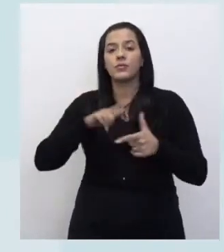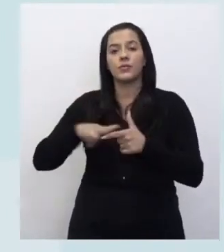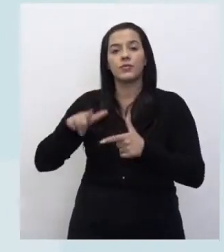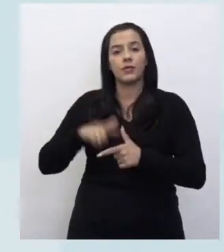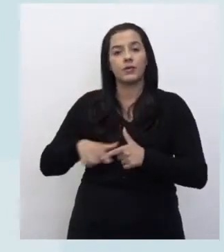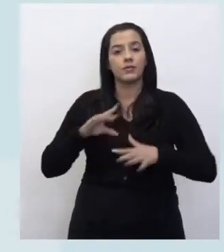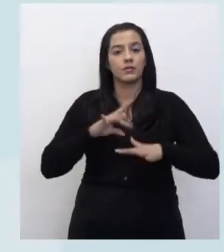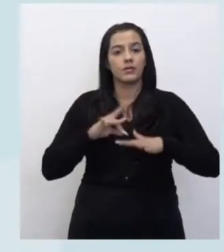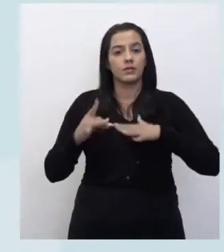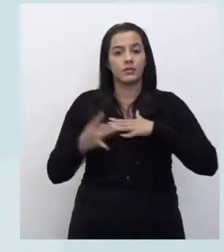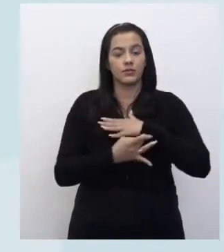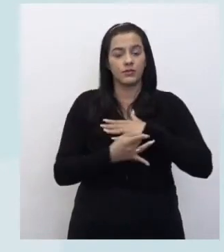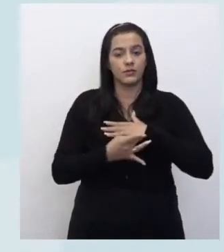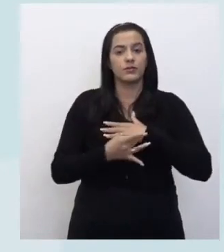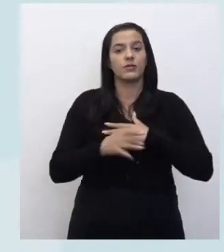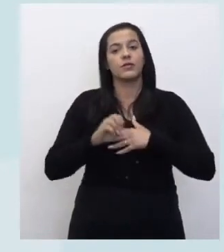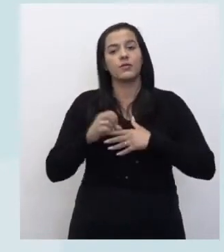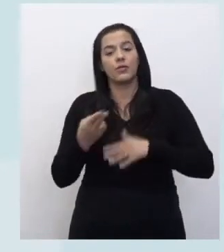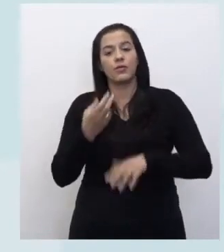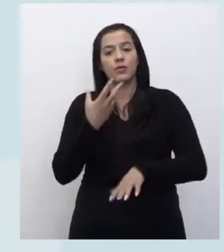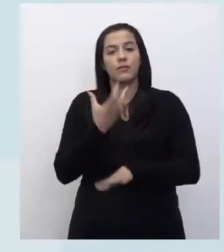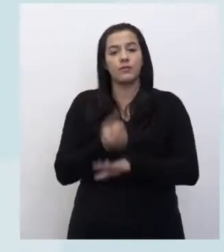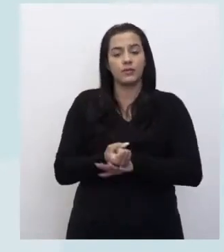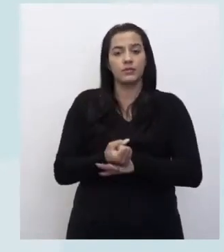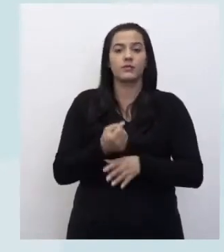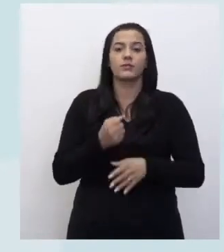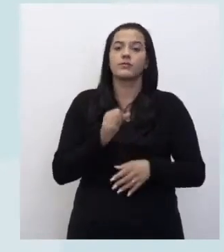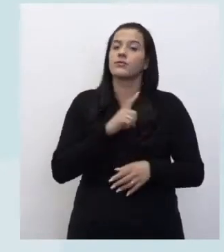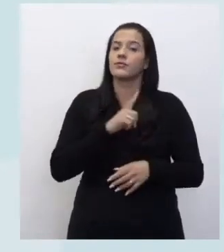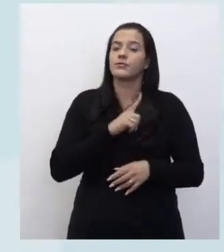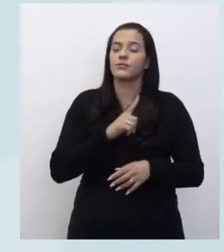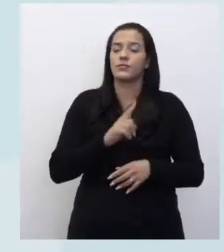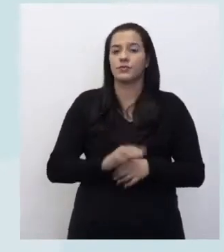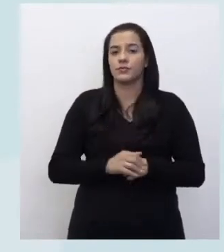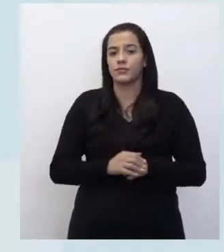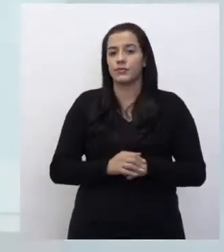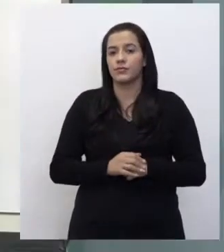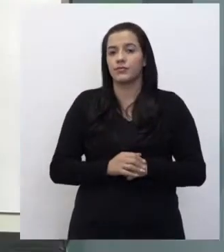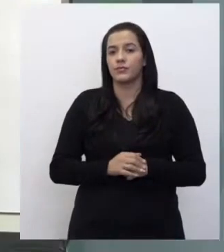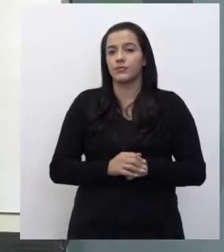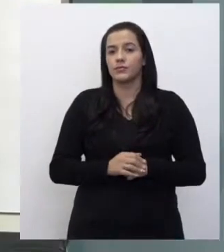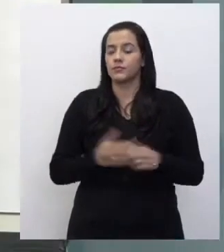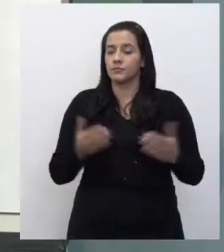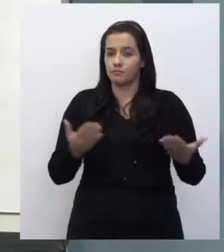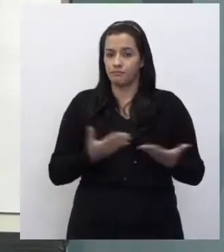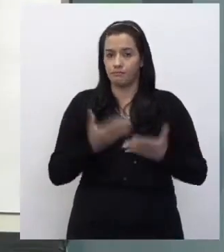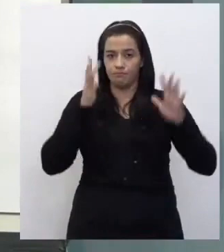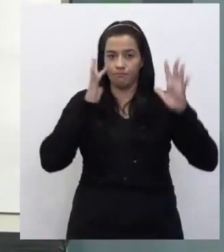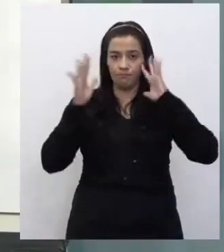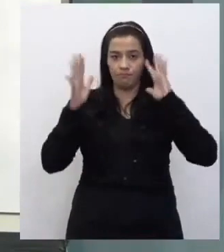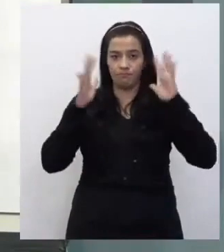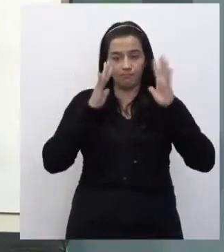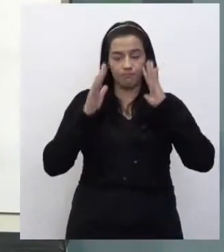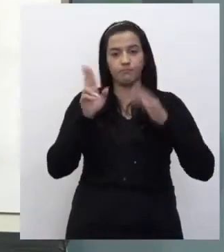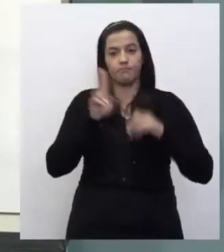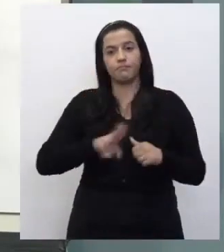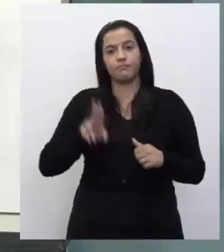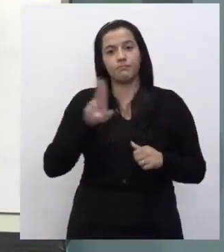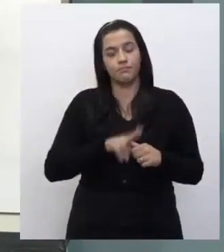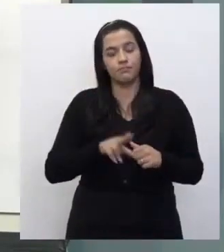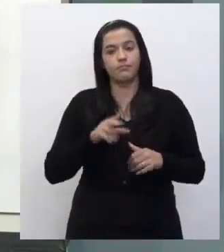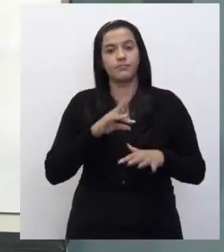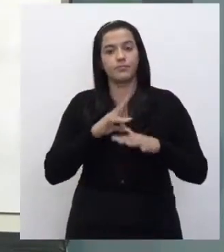redes sociais e os aplicativos podem causar? Okay. Então, agora, pensa no uso que você tem das